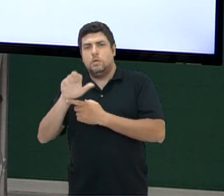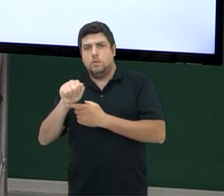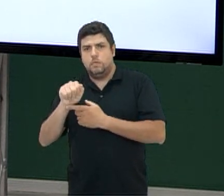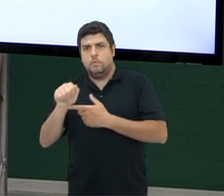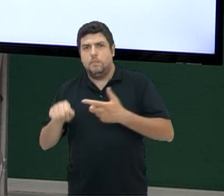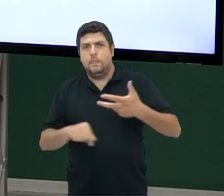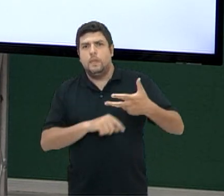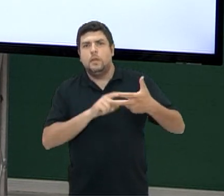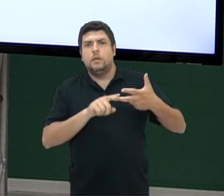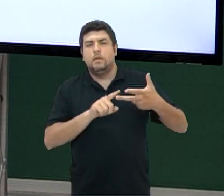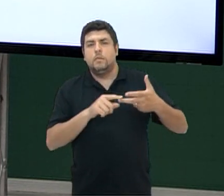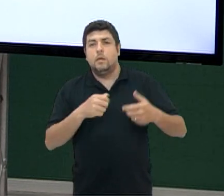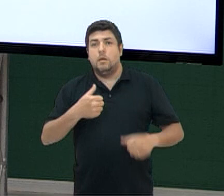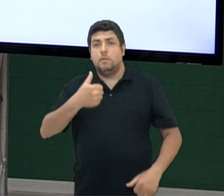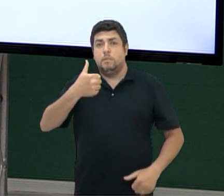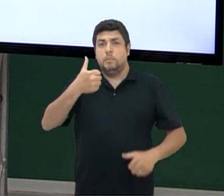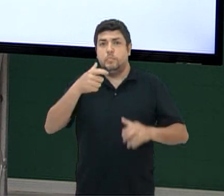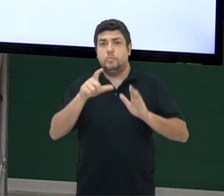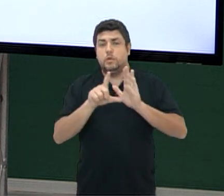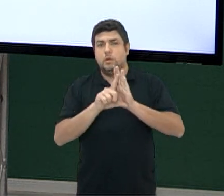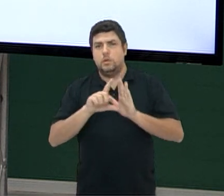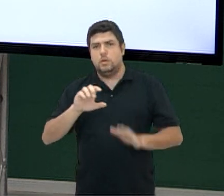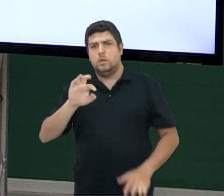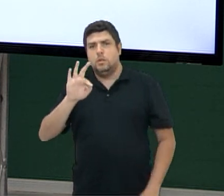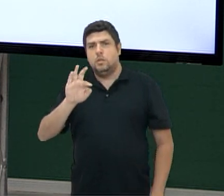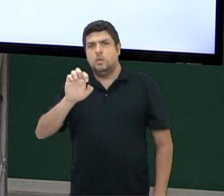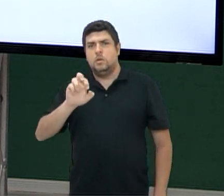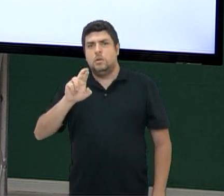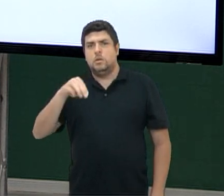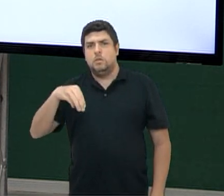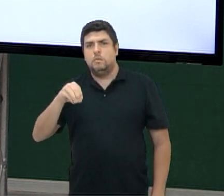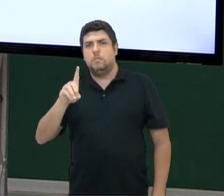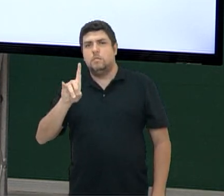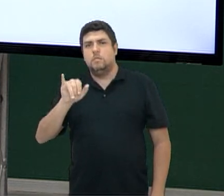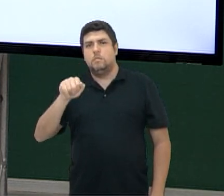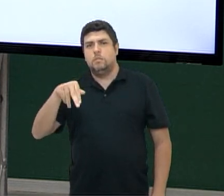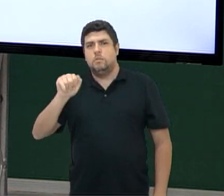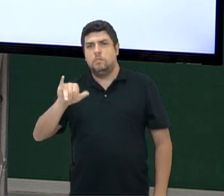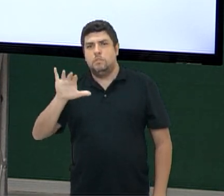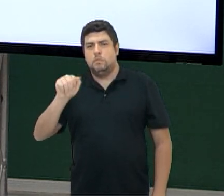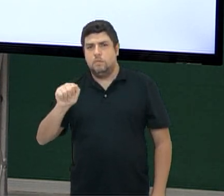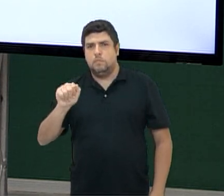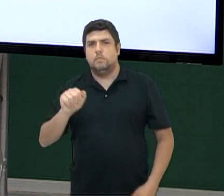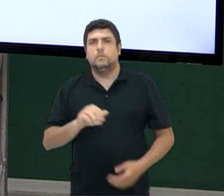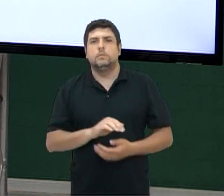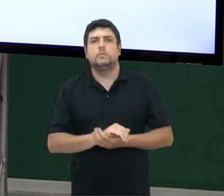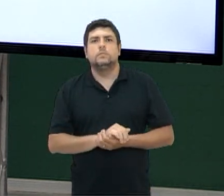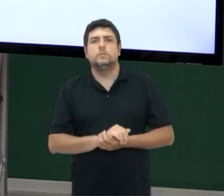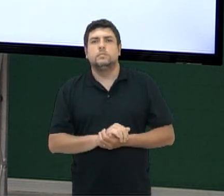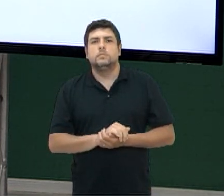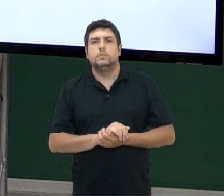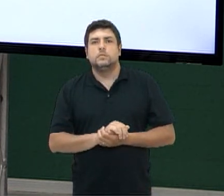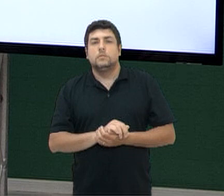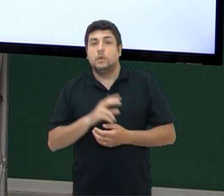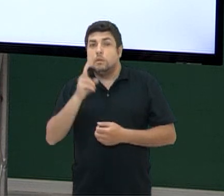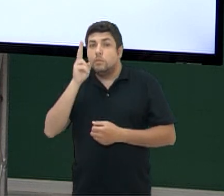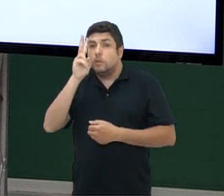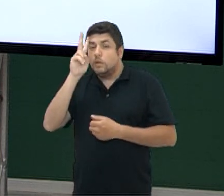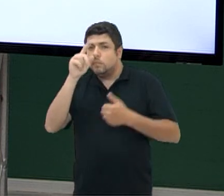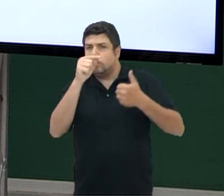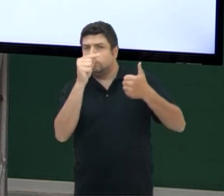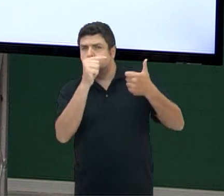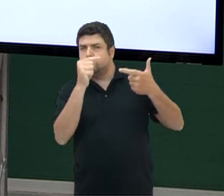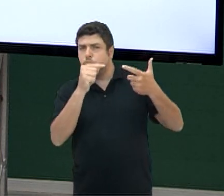lei da termodinâmica, ok? Então, vamos ali dar uma olhada, relembrar alguns conceitos e vamos